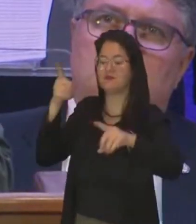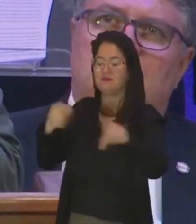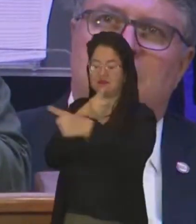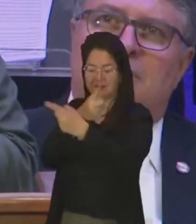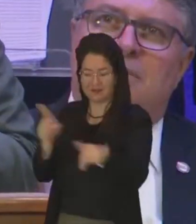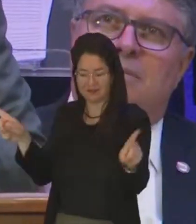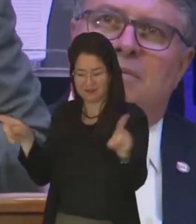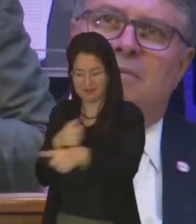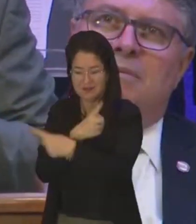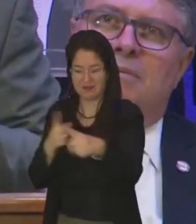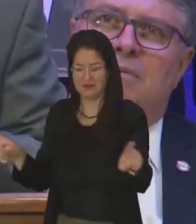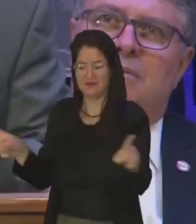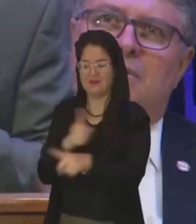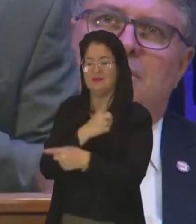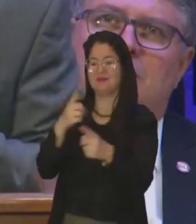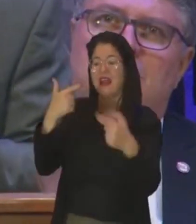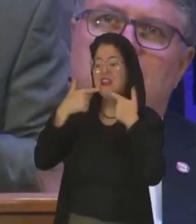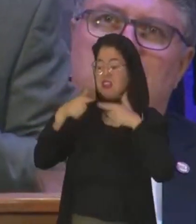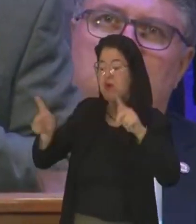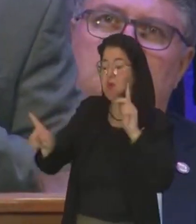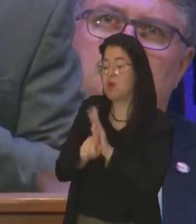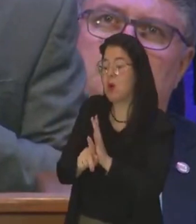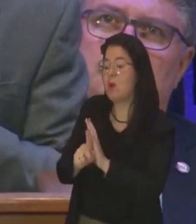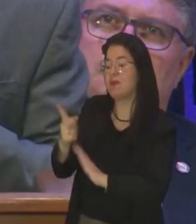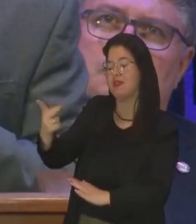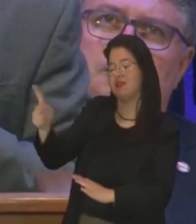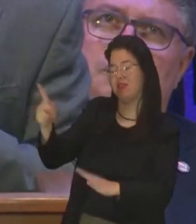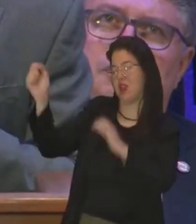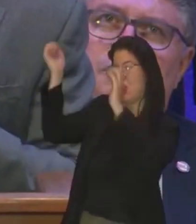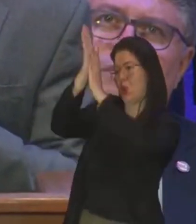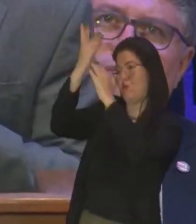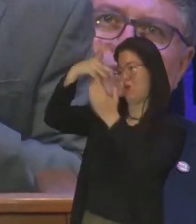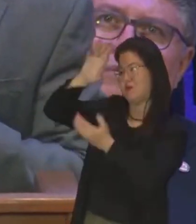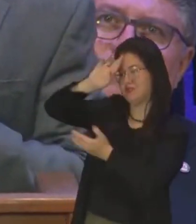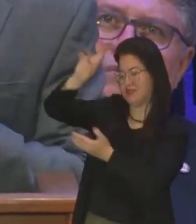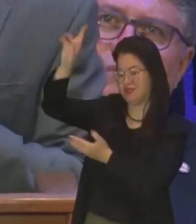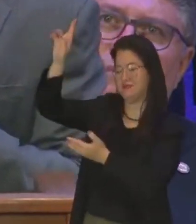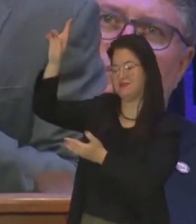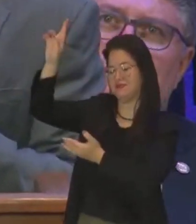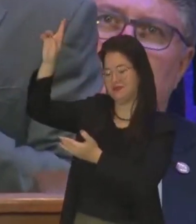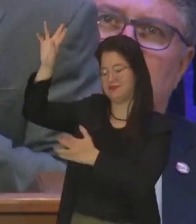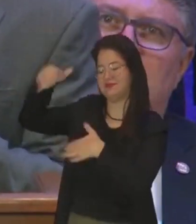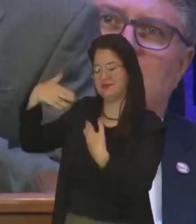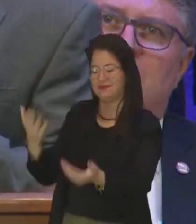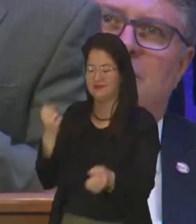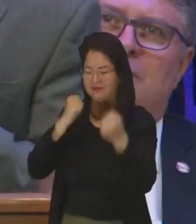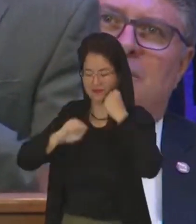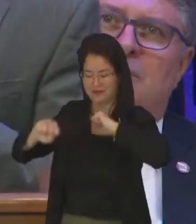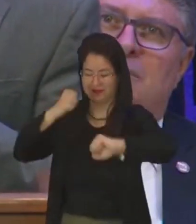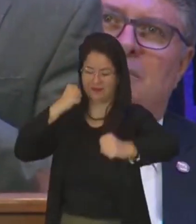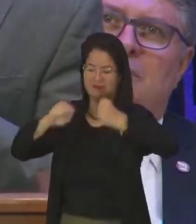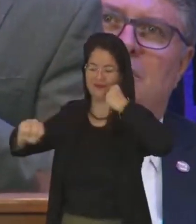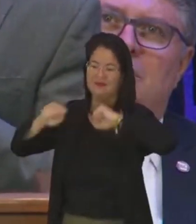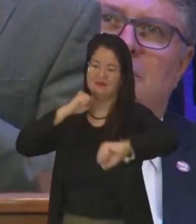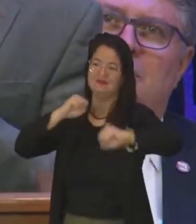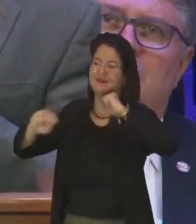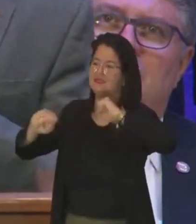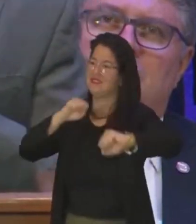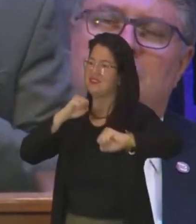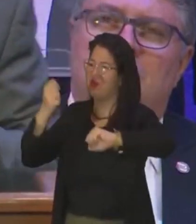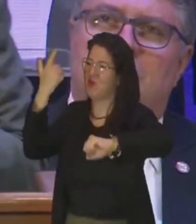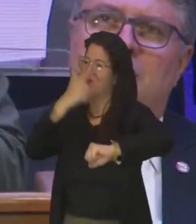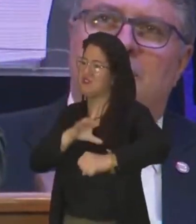música em xerente, em louvor ao Senhor. E este salmo foi vivido ali,